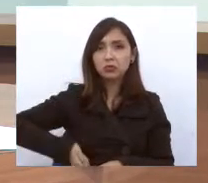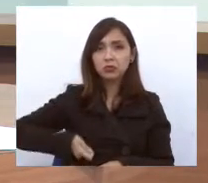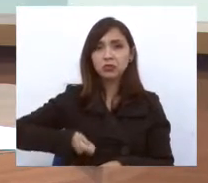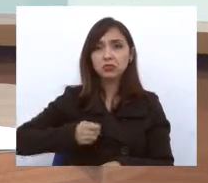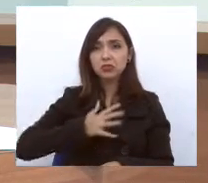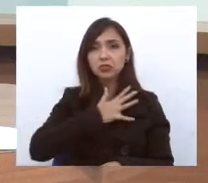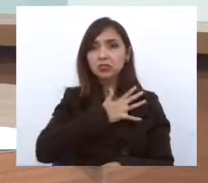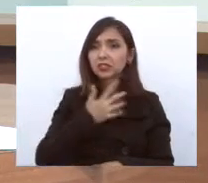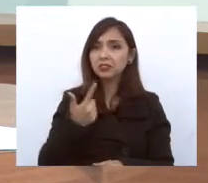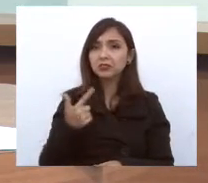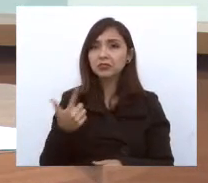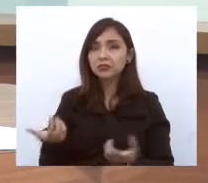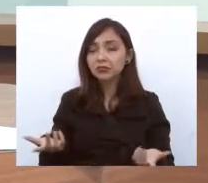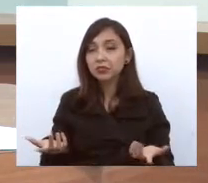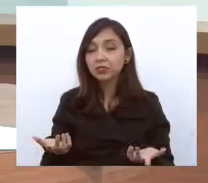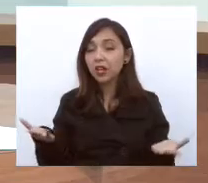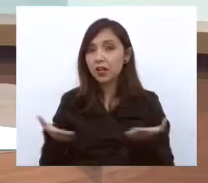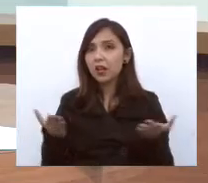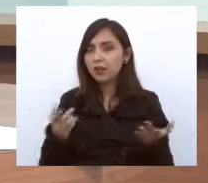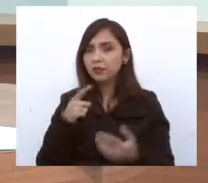nem no período da ditadura.